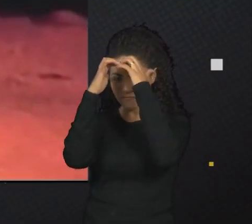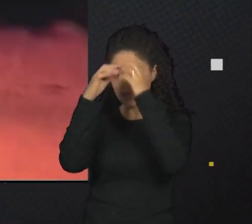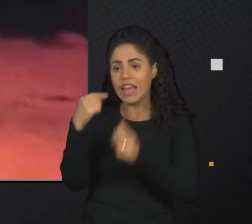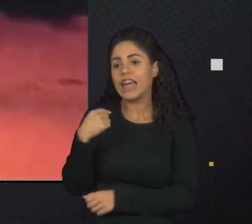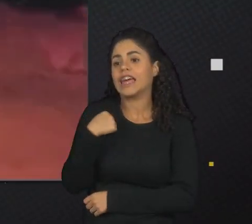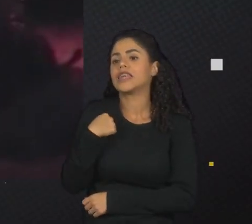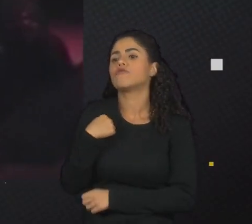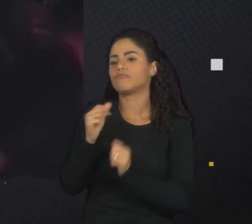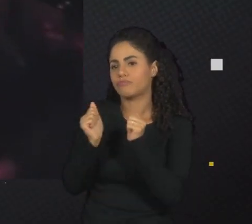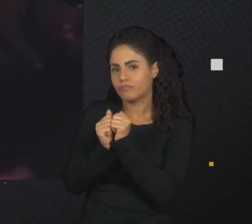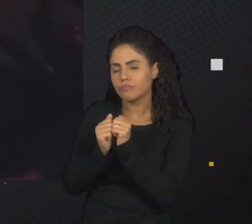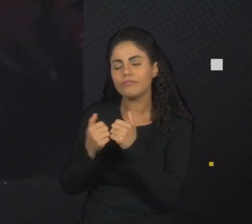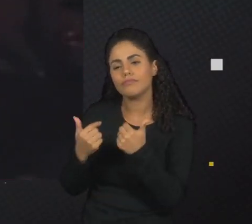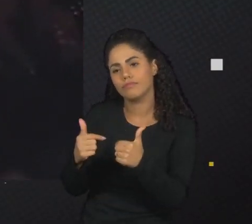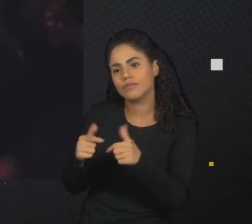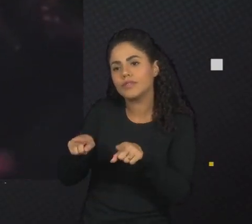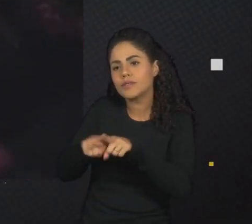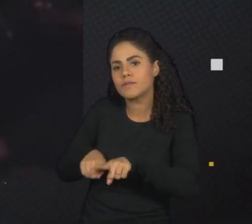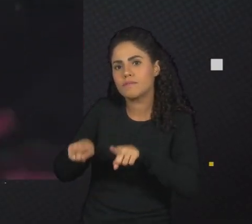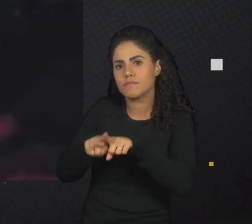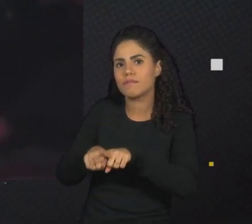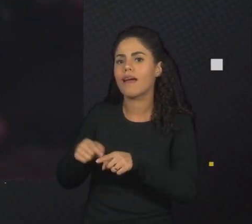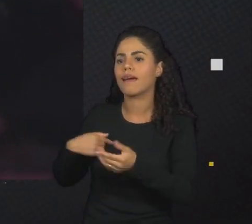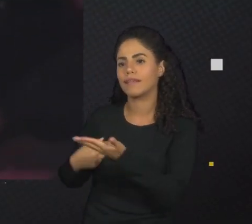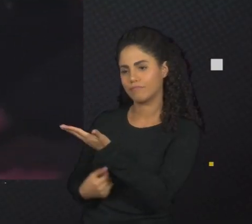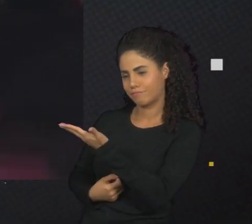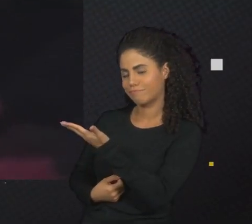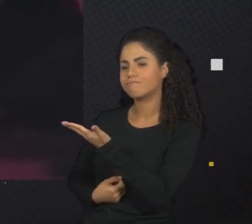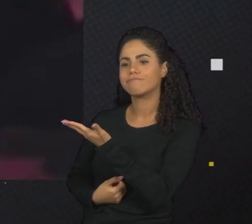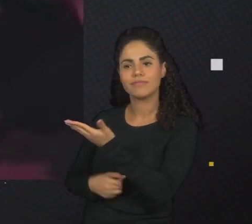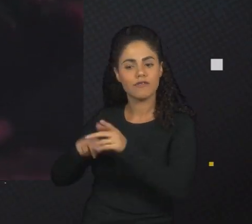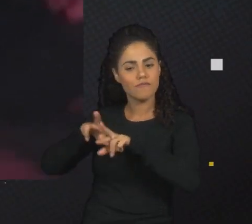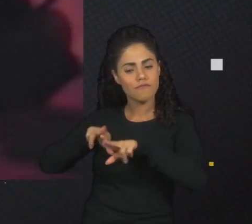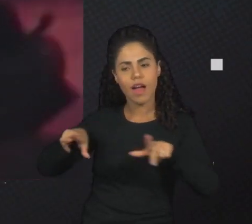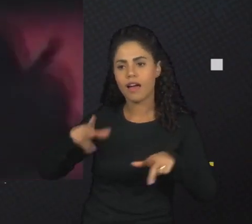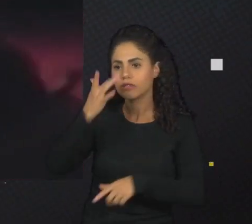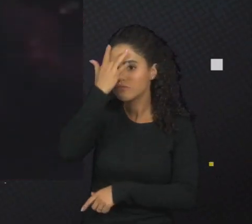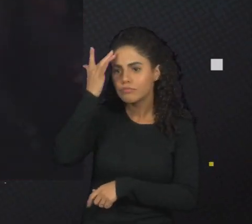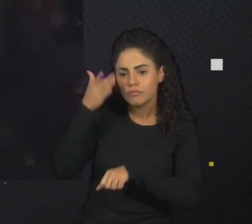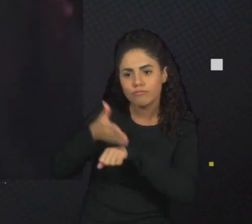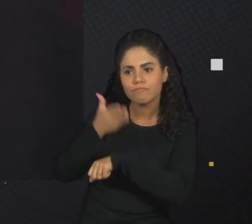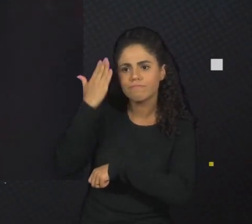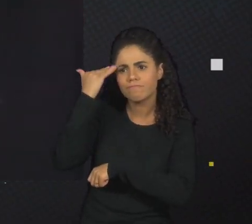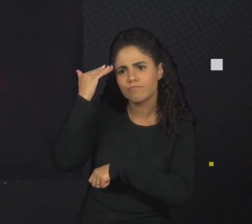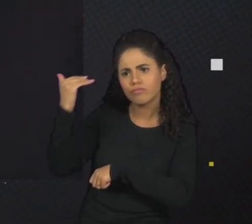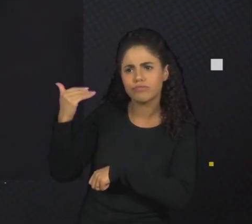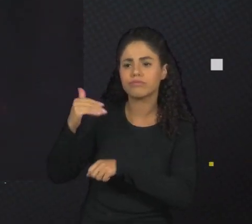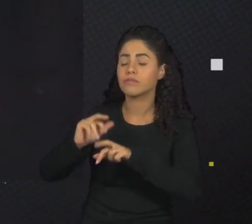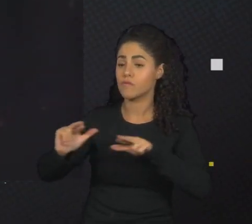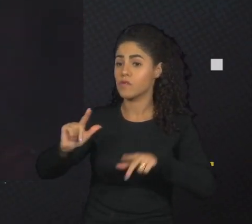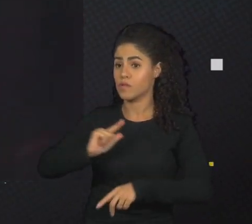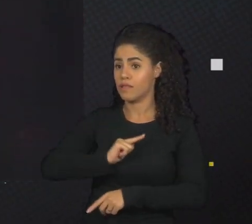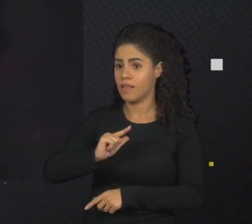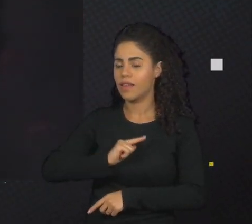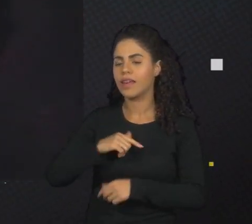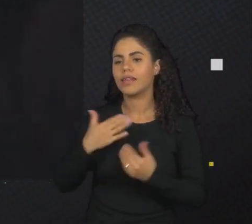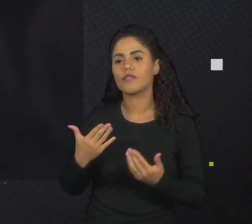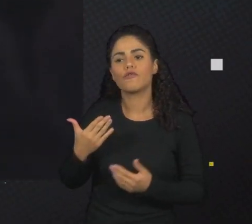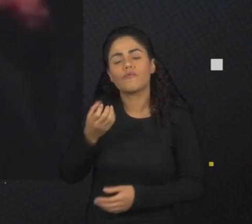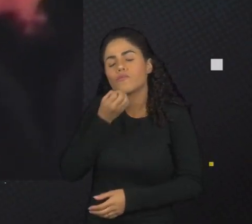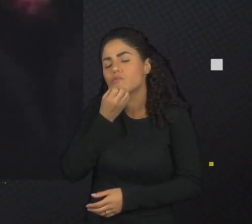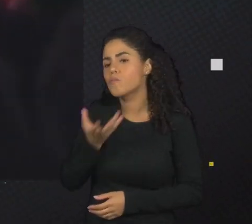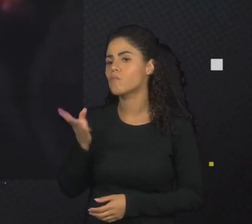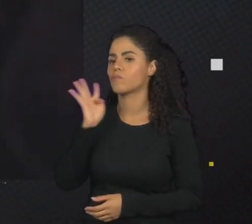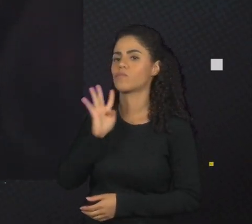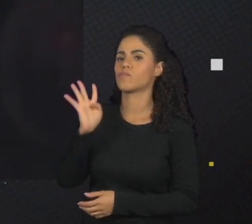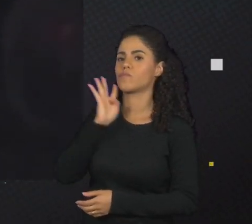o Emílio Orciolo, com a Selma Egrey, depois com a Beatriz Nogueira. Foi uma